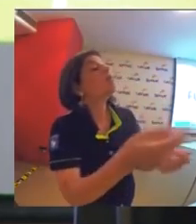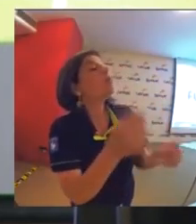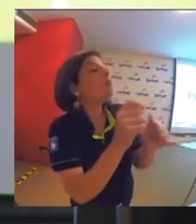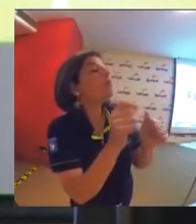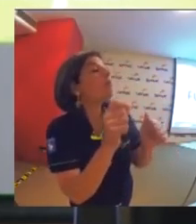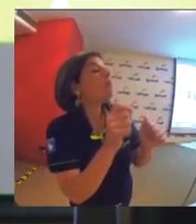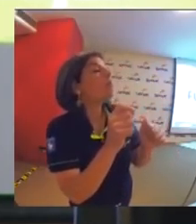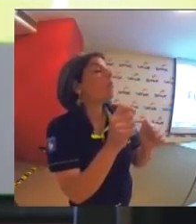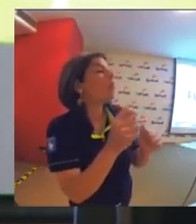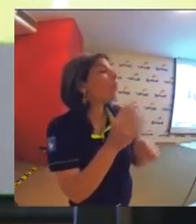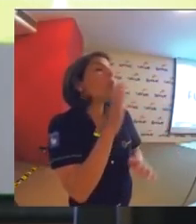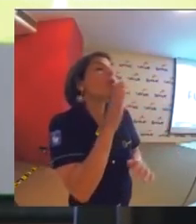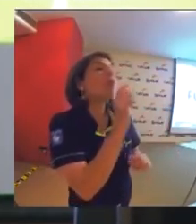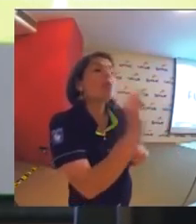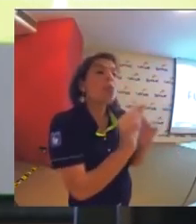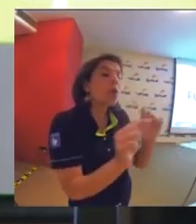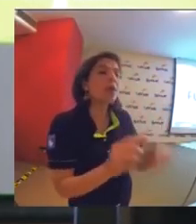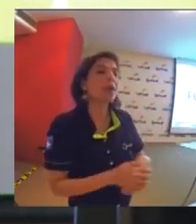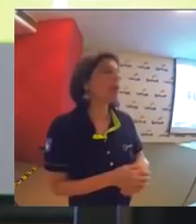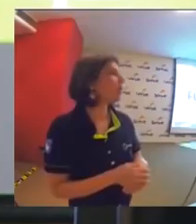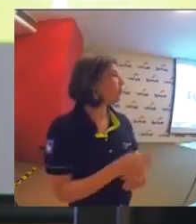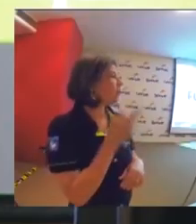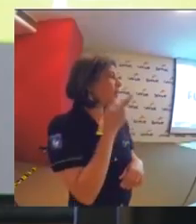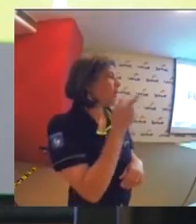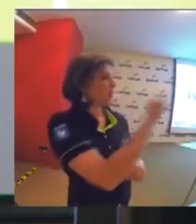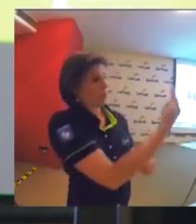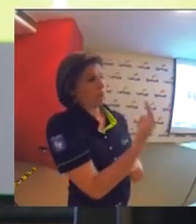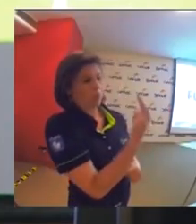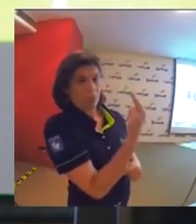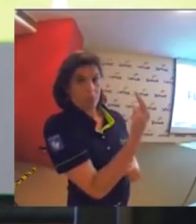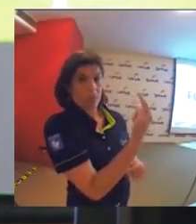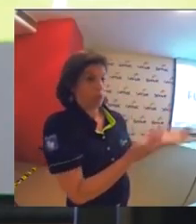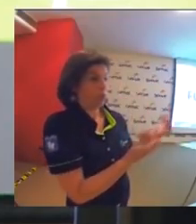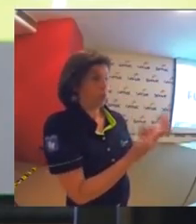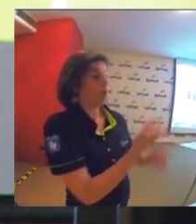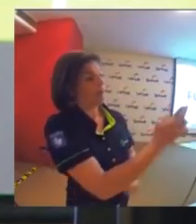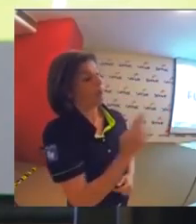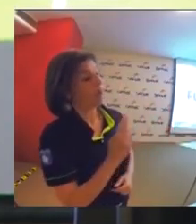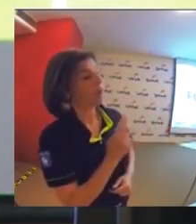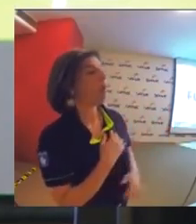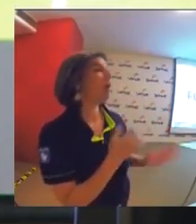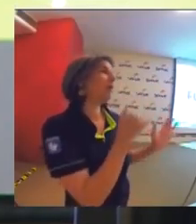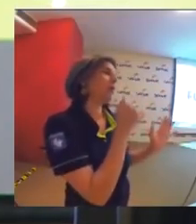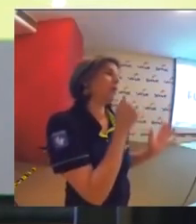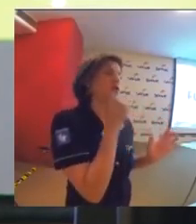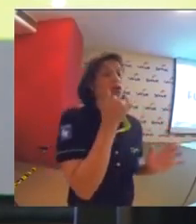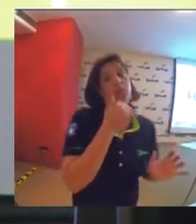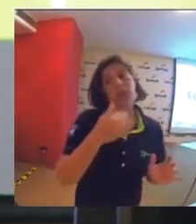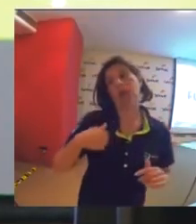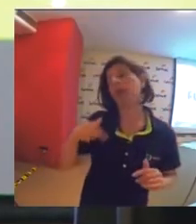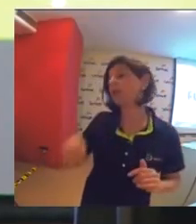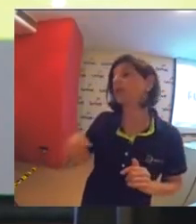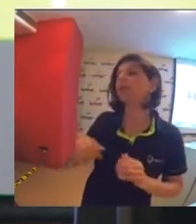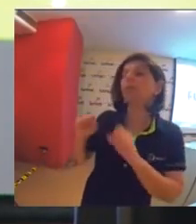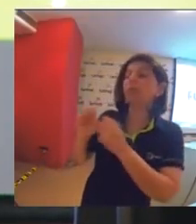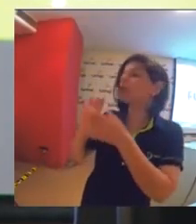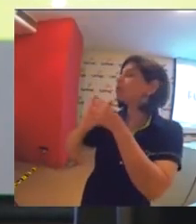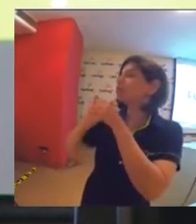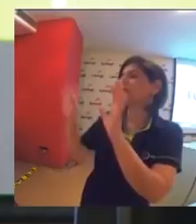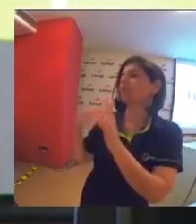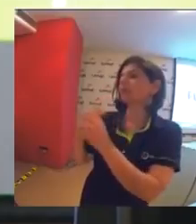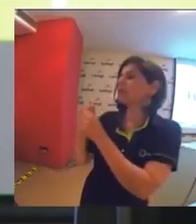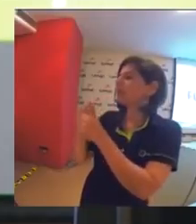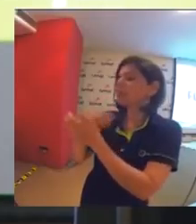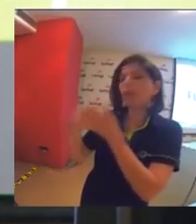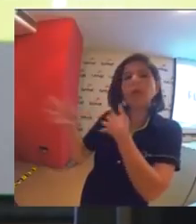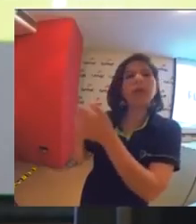quer. Aqui pode. Mas nas outras escolas nós não podíamos. Não me interessa, aqui pode. Mas o que eu quero você não vai deixar.